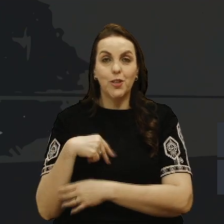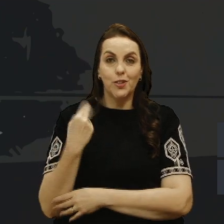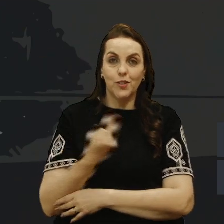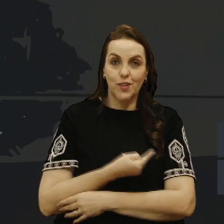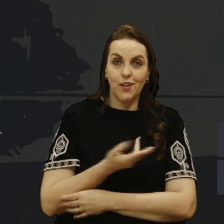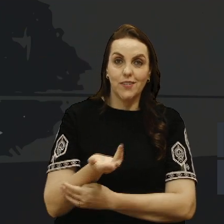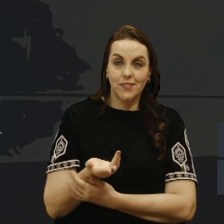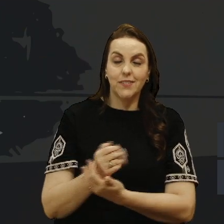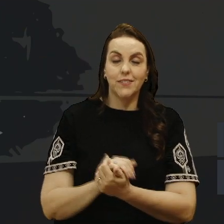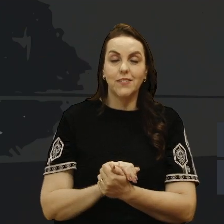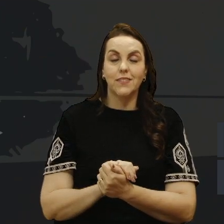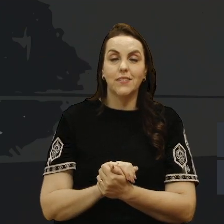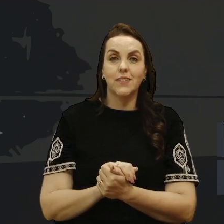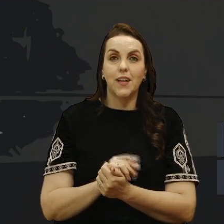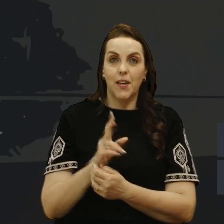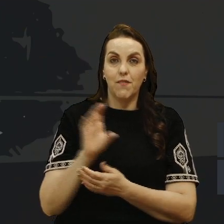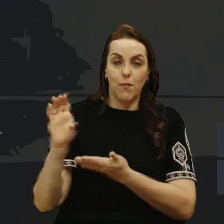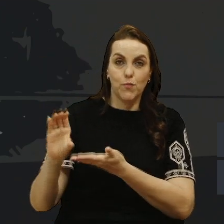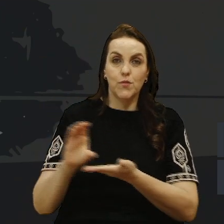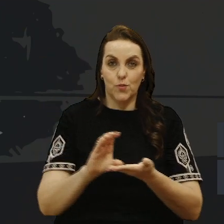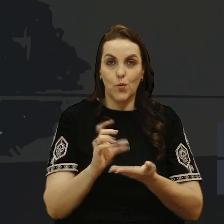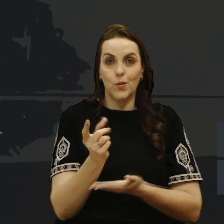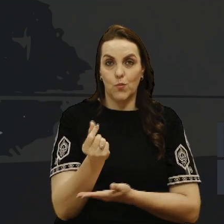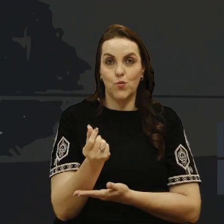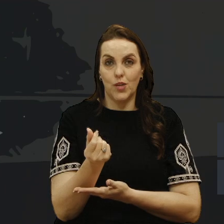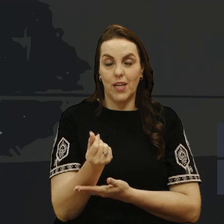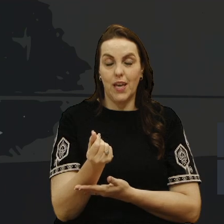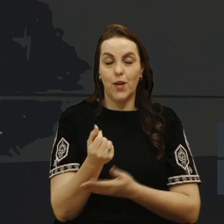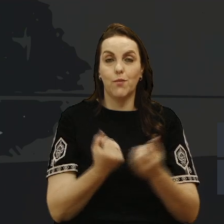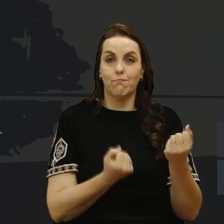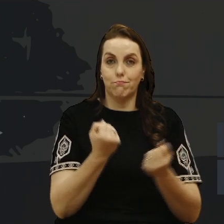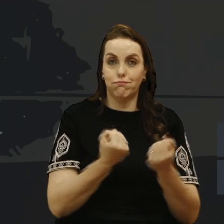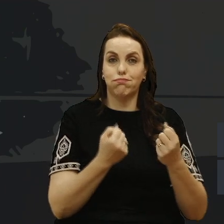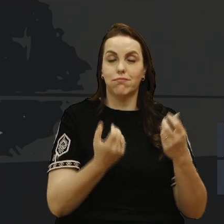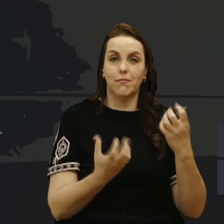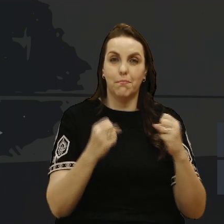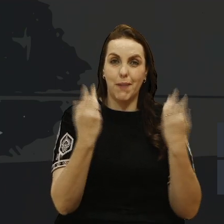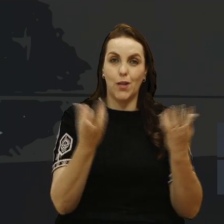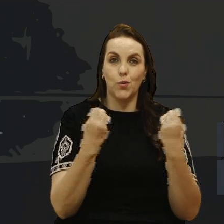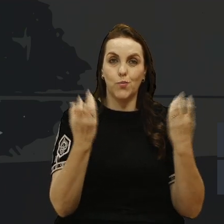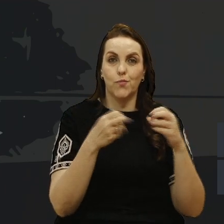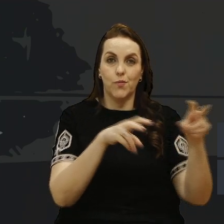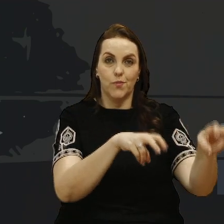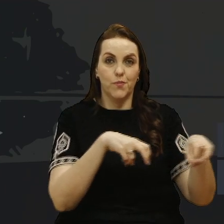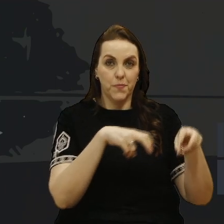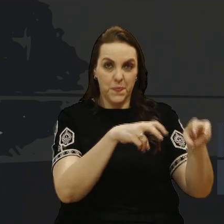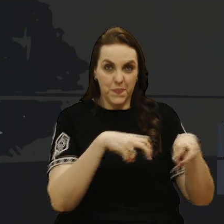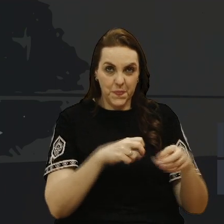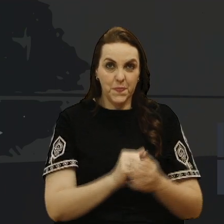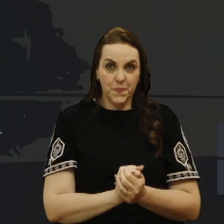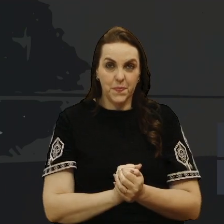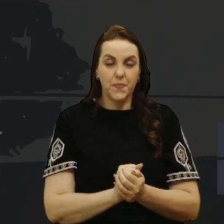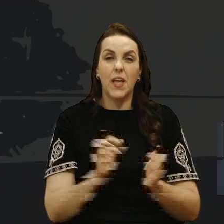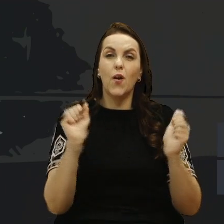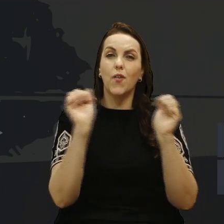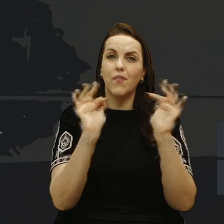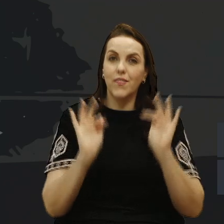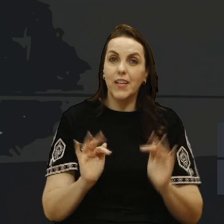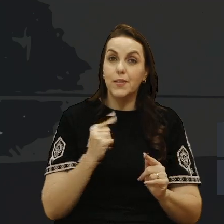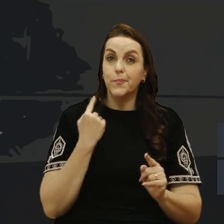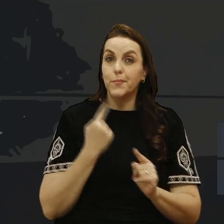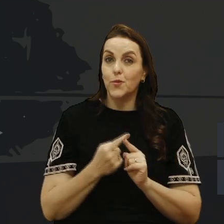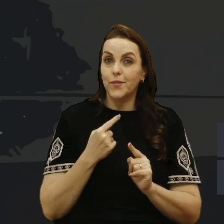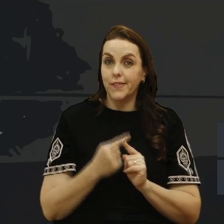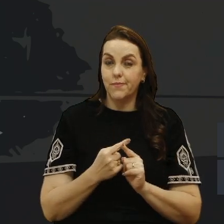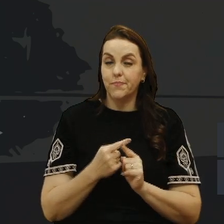gente vai ser aplicado na patrulha rural. Eu fiquei feliz porque faz